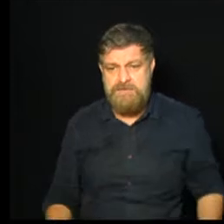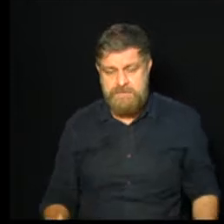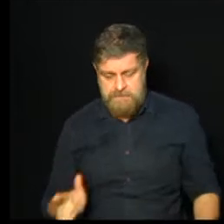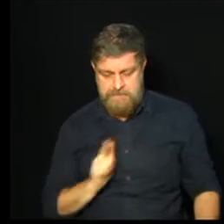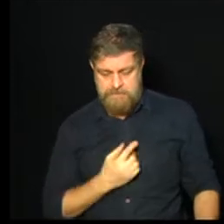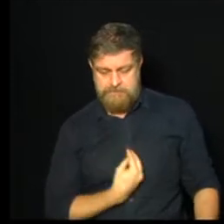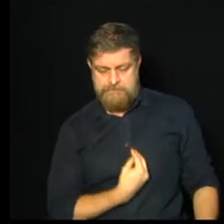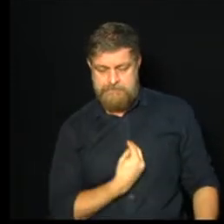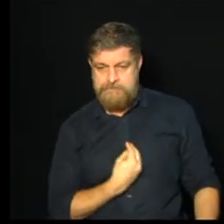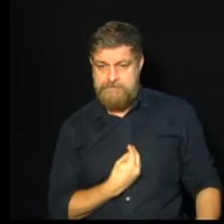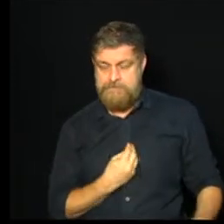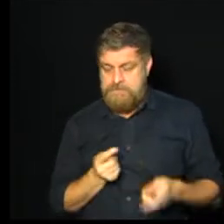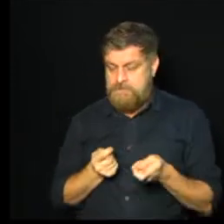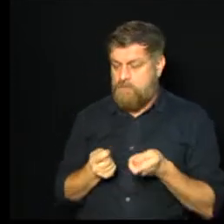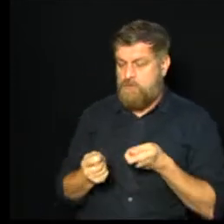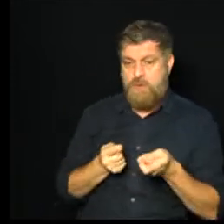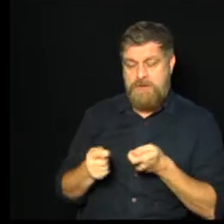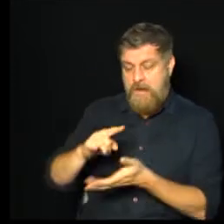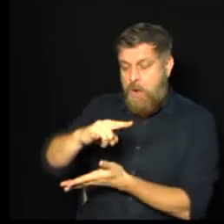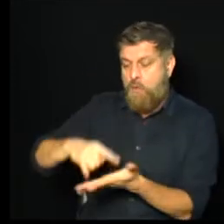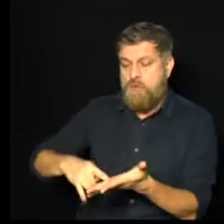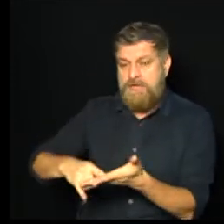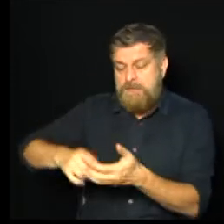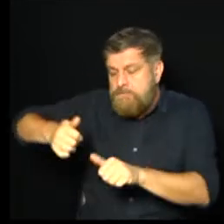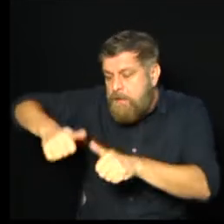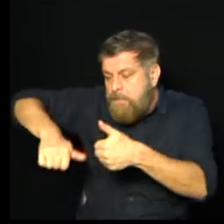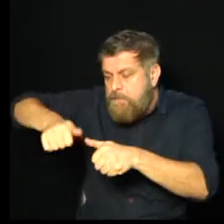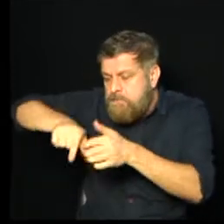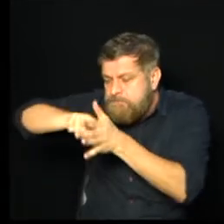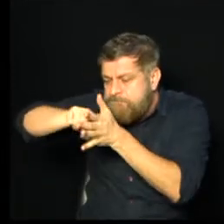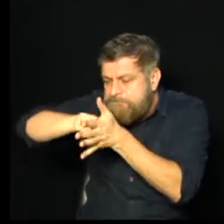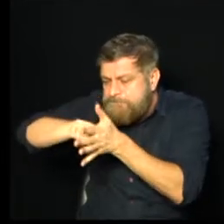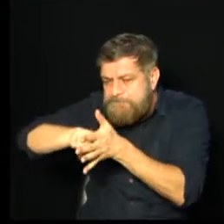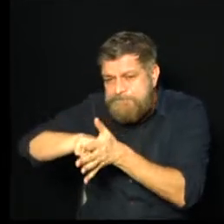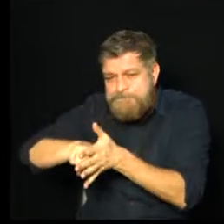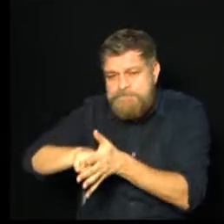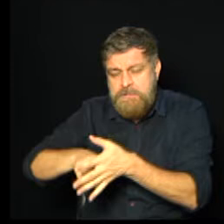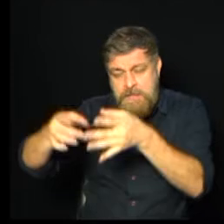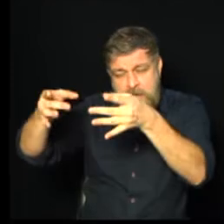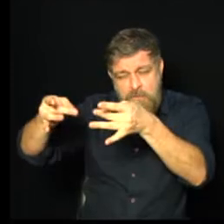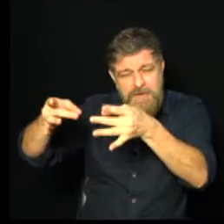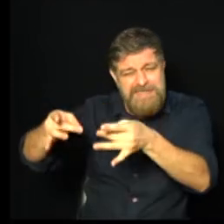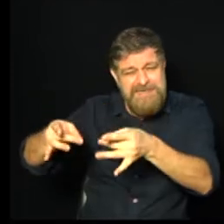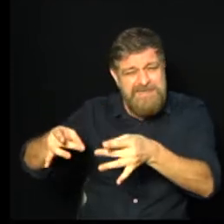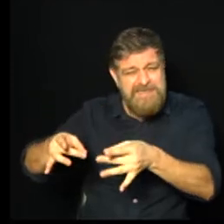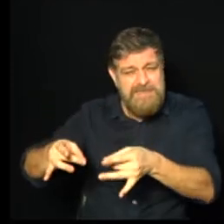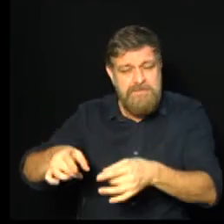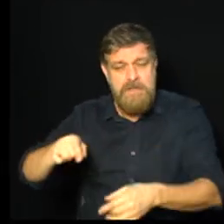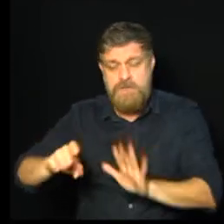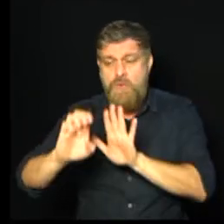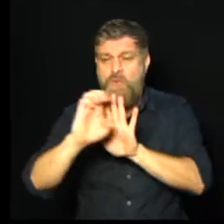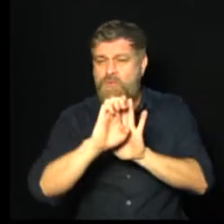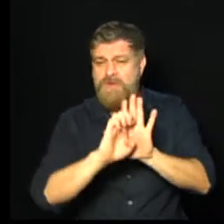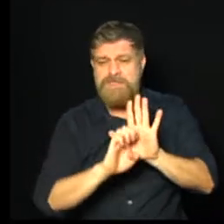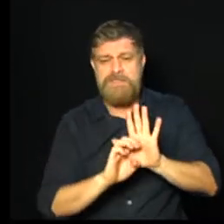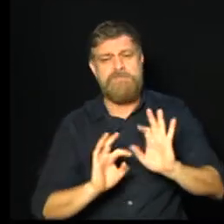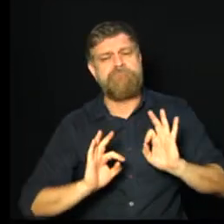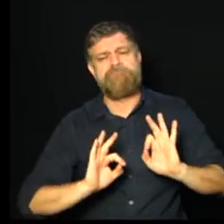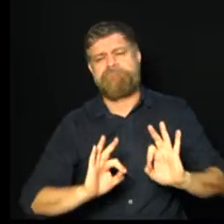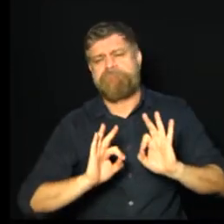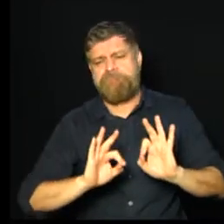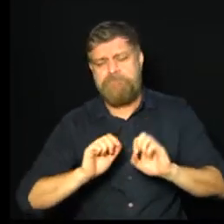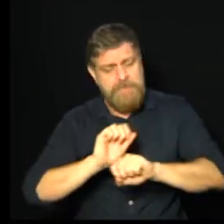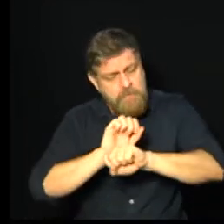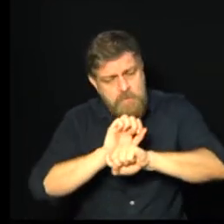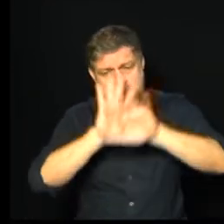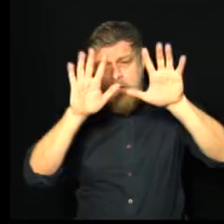e controladores desses contratos. É muito especificado o edital que foi feito, de modo que a